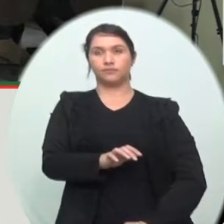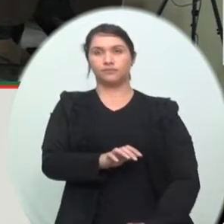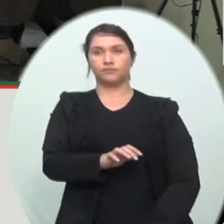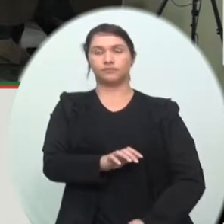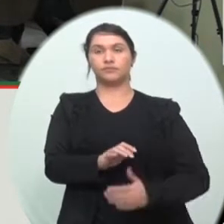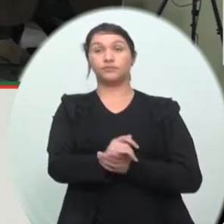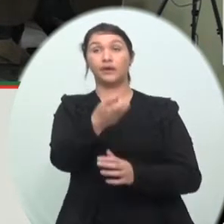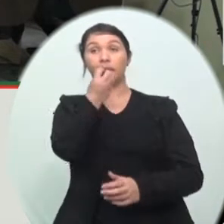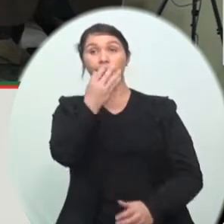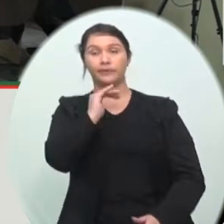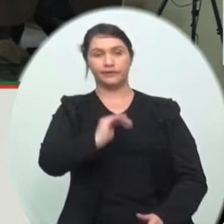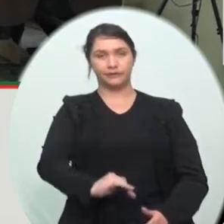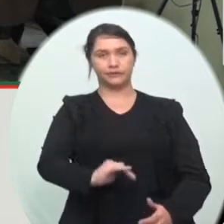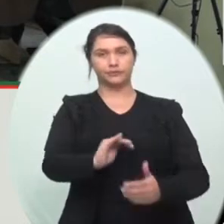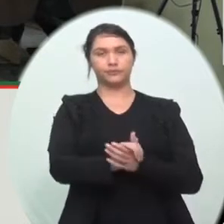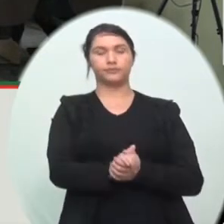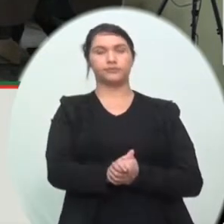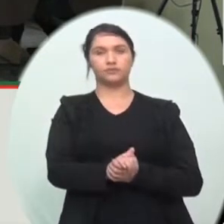Boa tarde.